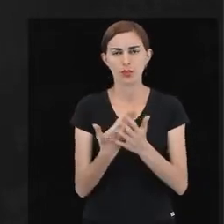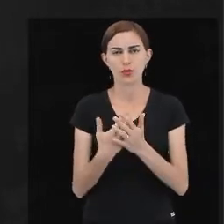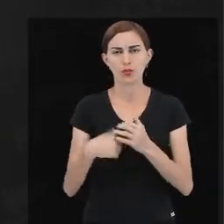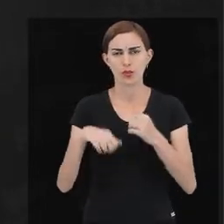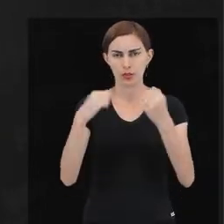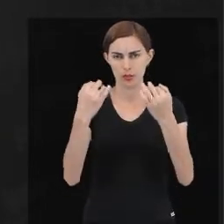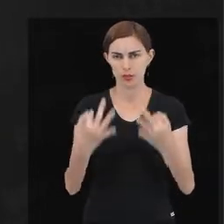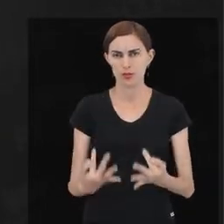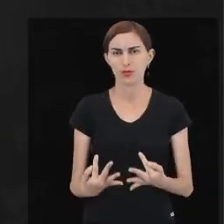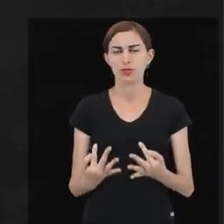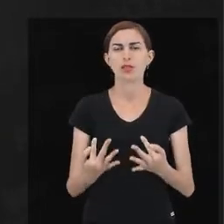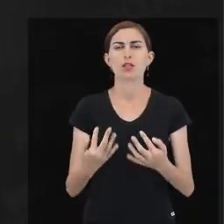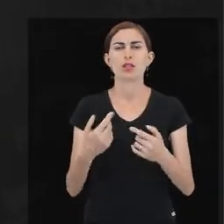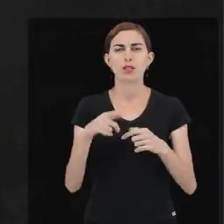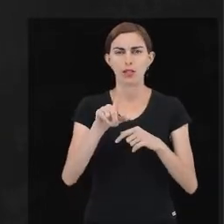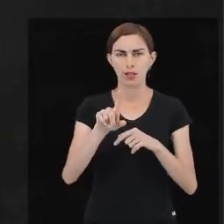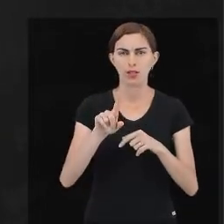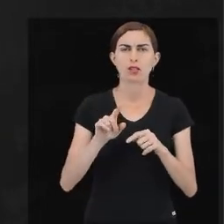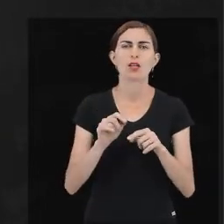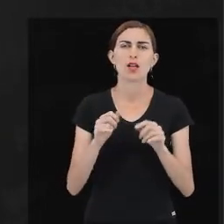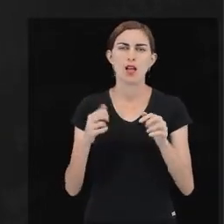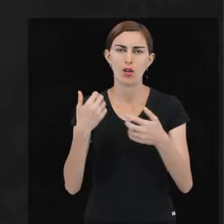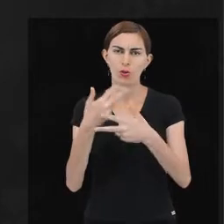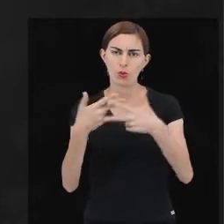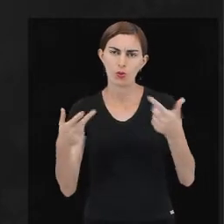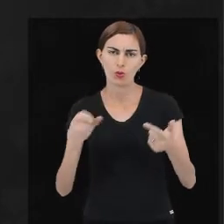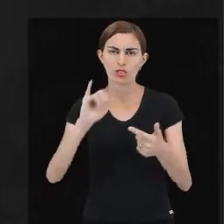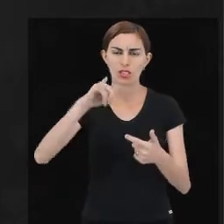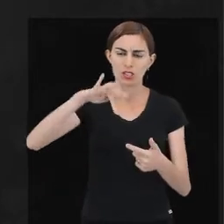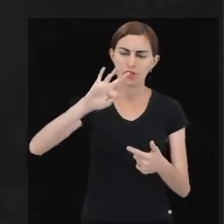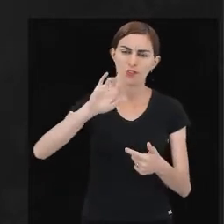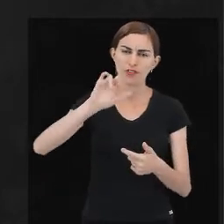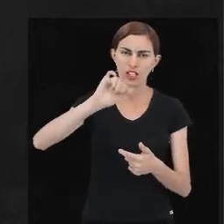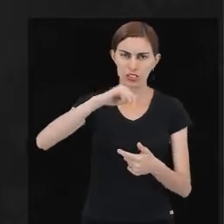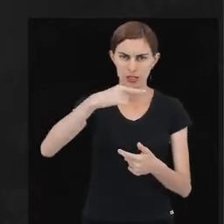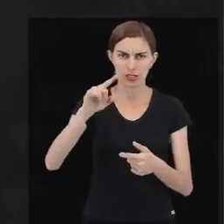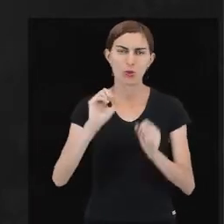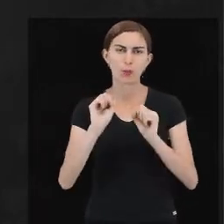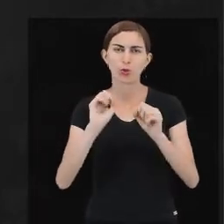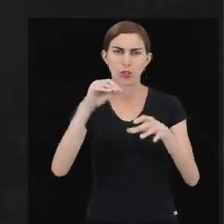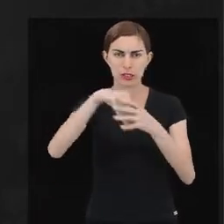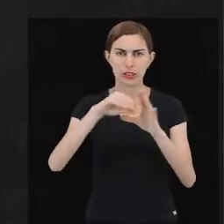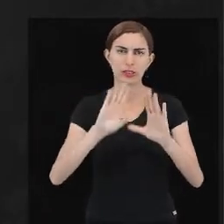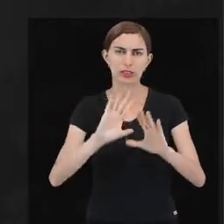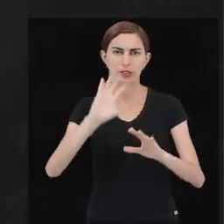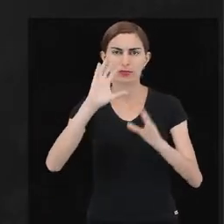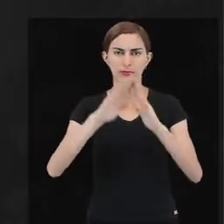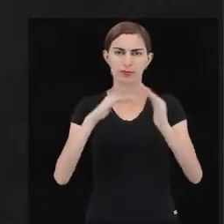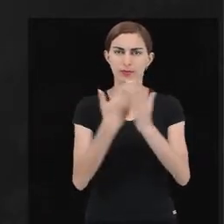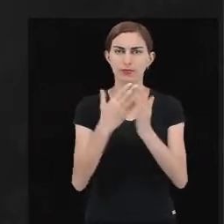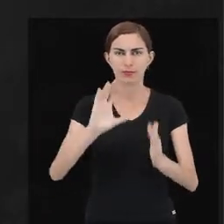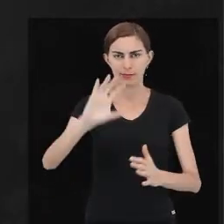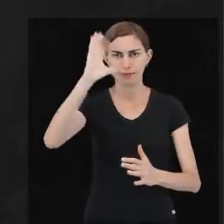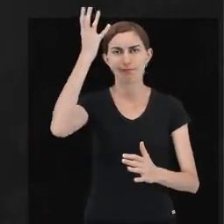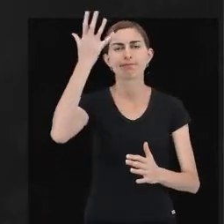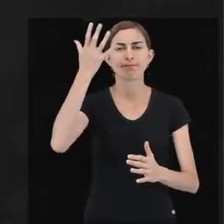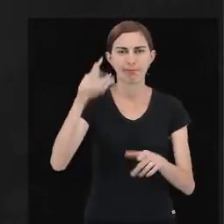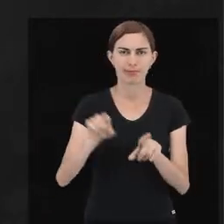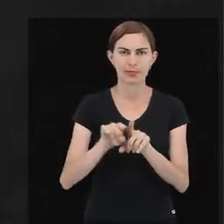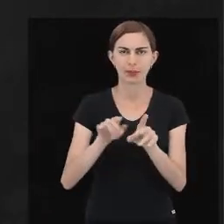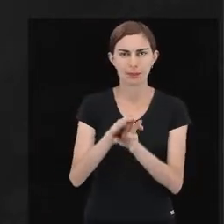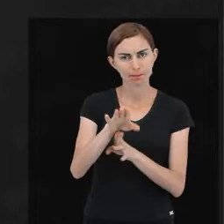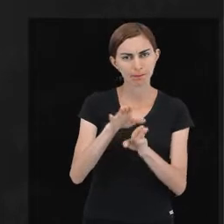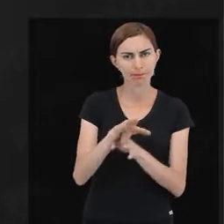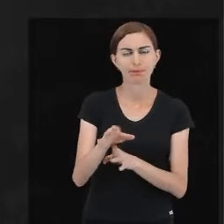abordar as questões relativas aos atos infracionais, eventualmente, que podem ocorrer na nossa escola, como os atos de disciplina tão